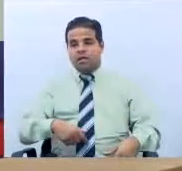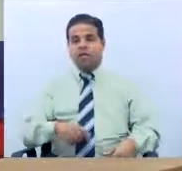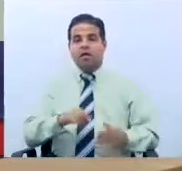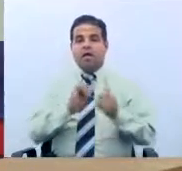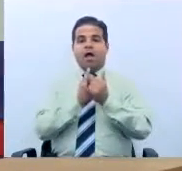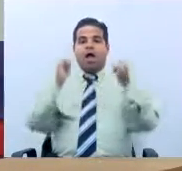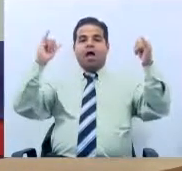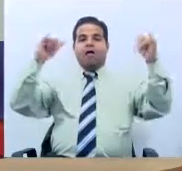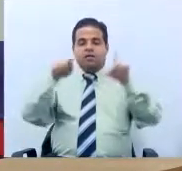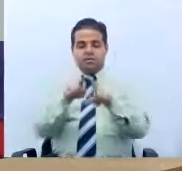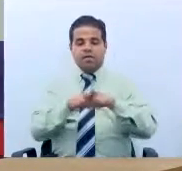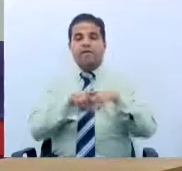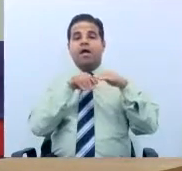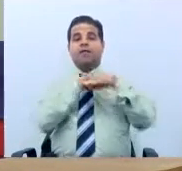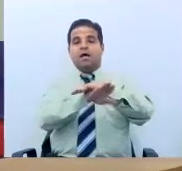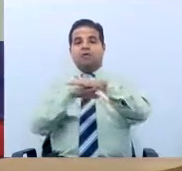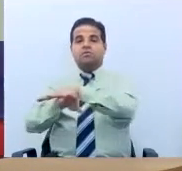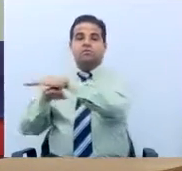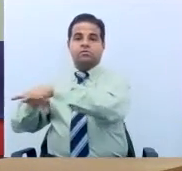elétrica e estacionamento,